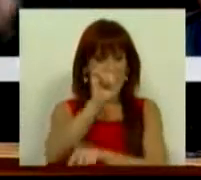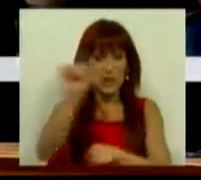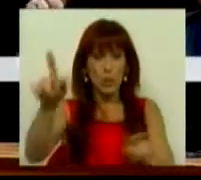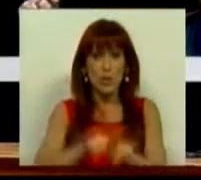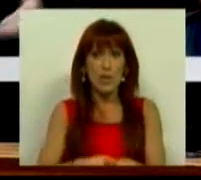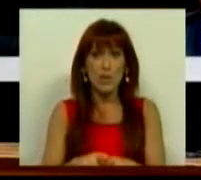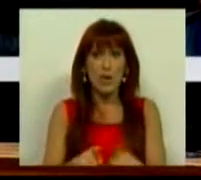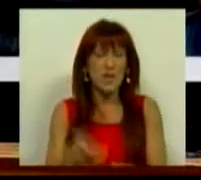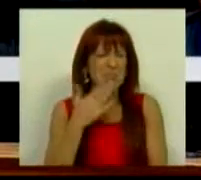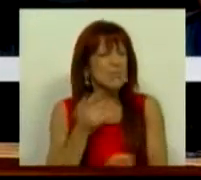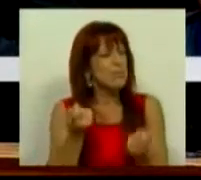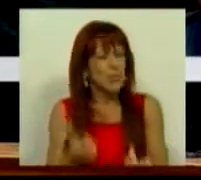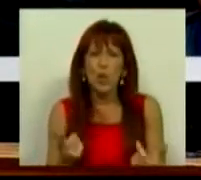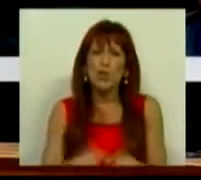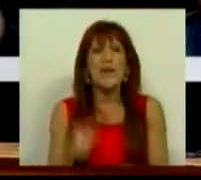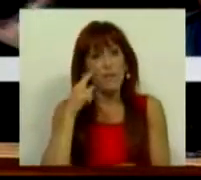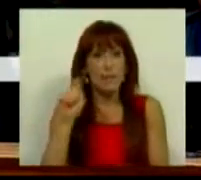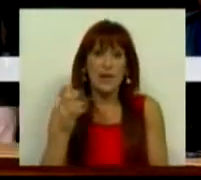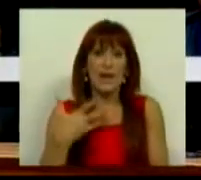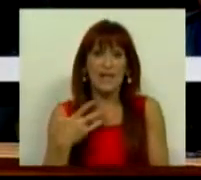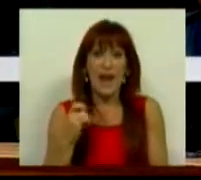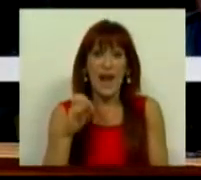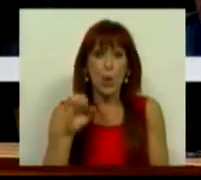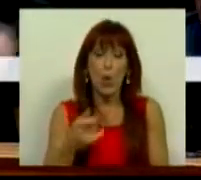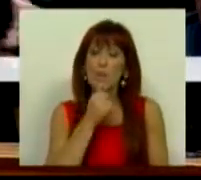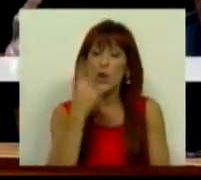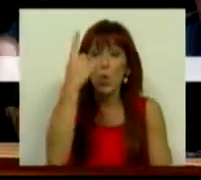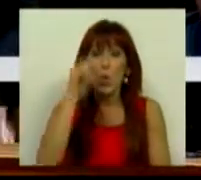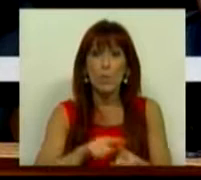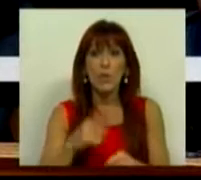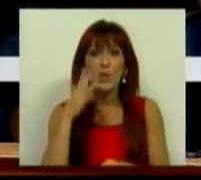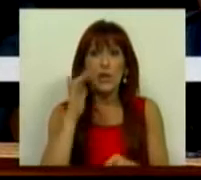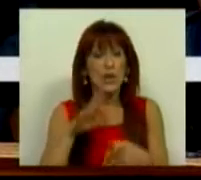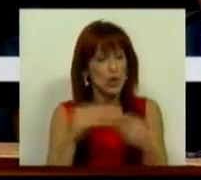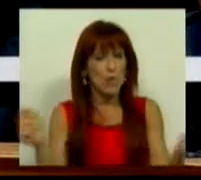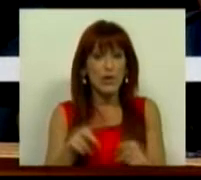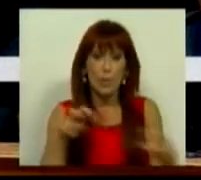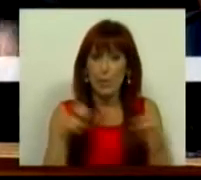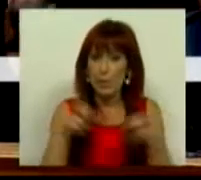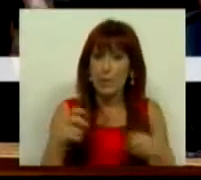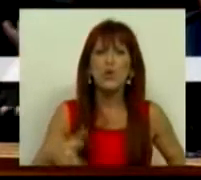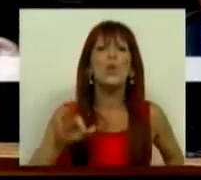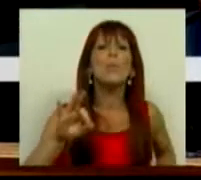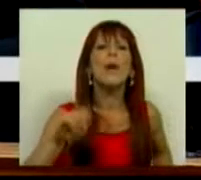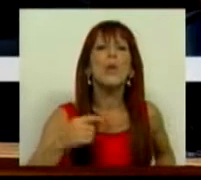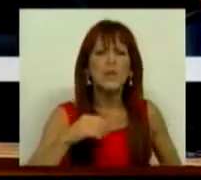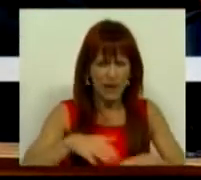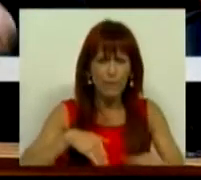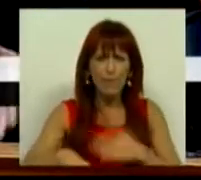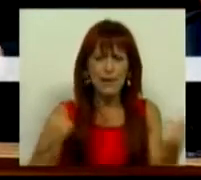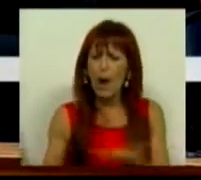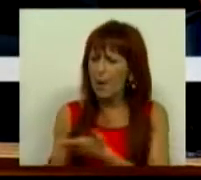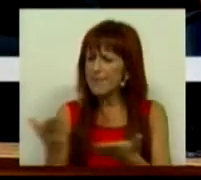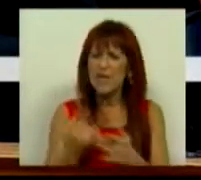liberalização é insuficiente e ainda agora vimos a DECO com uma medida para tentar resolver o problema. O PS tem feito e